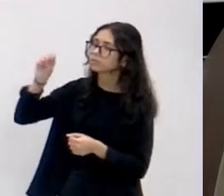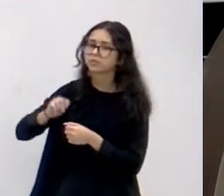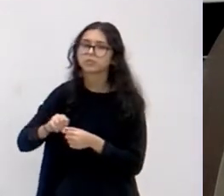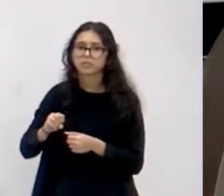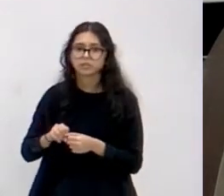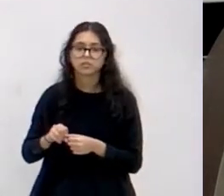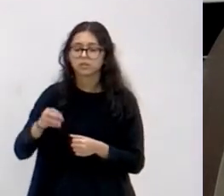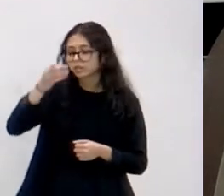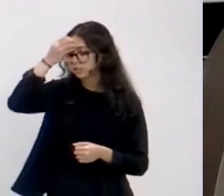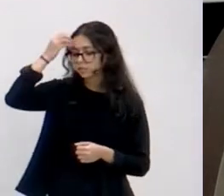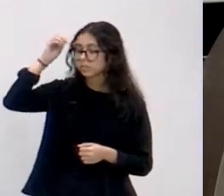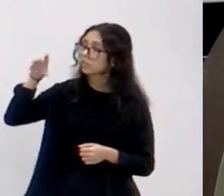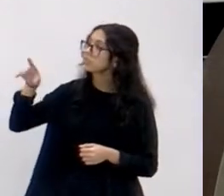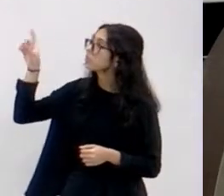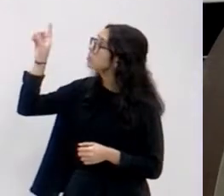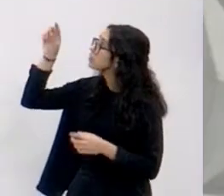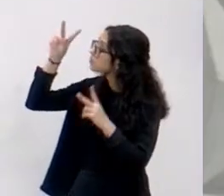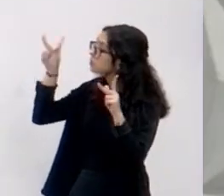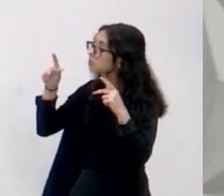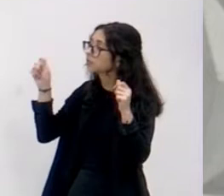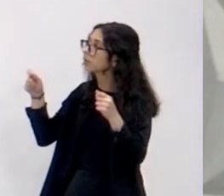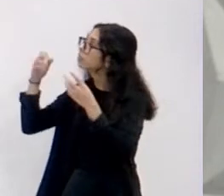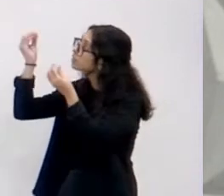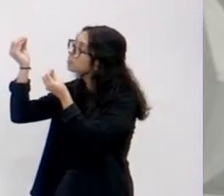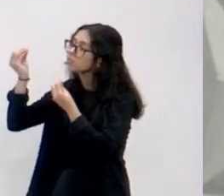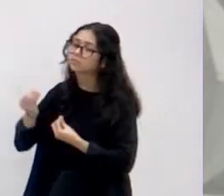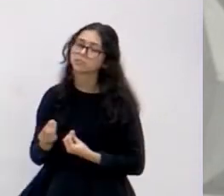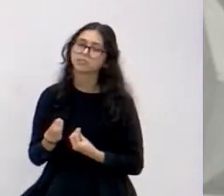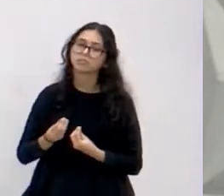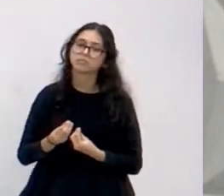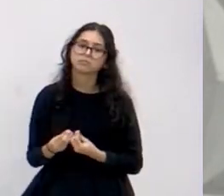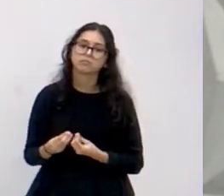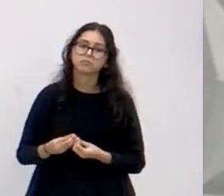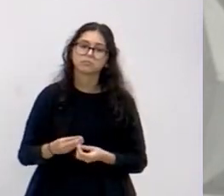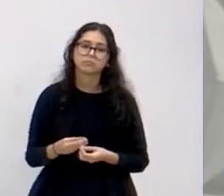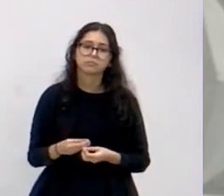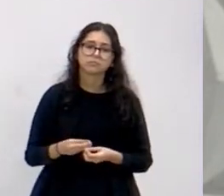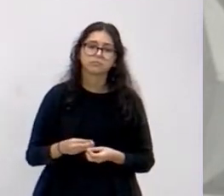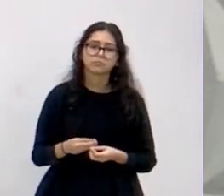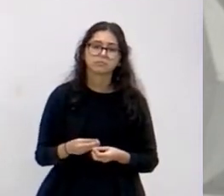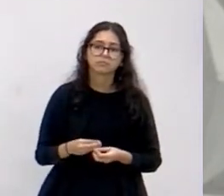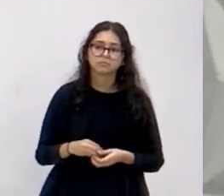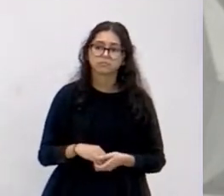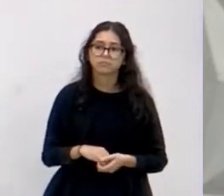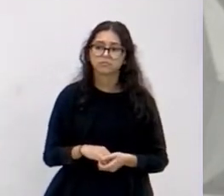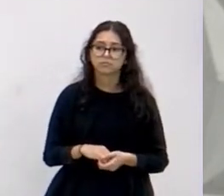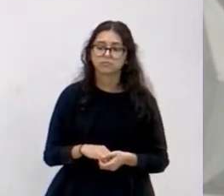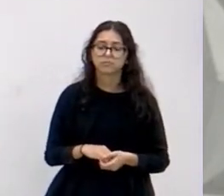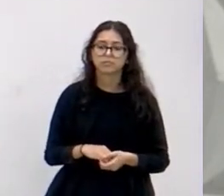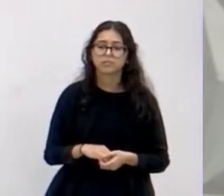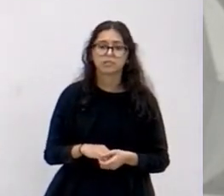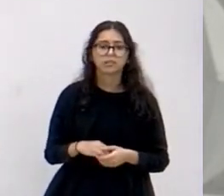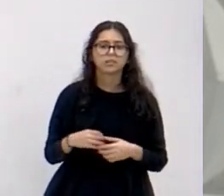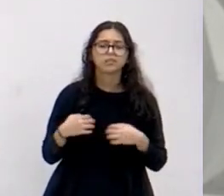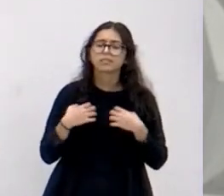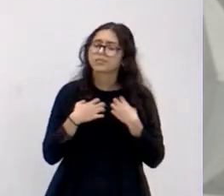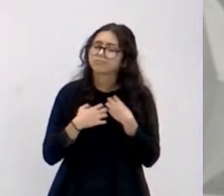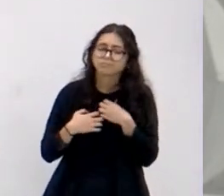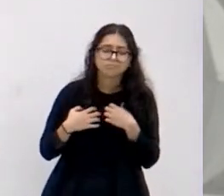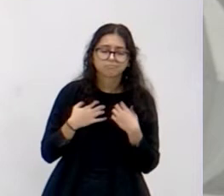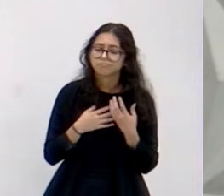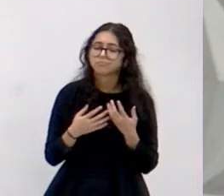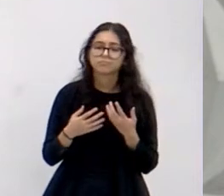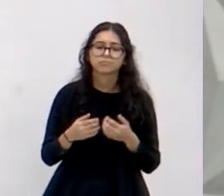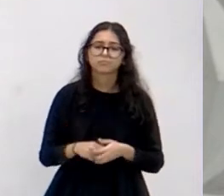libertá-lo novamente as palavras dele são ditados pelo esgotamento emocional esgotamento